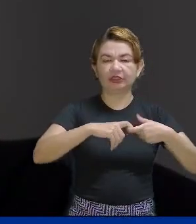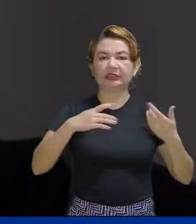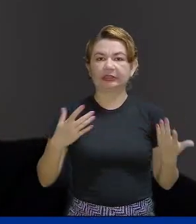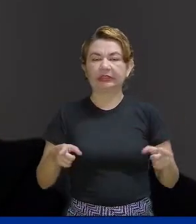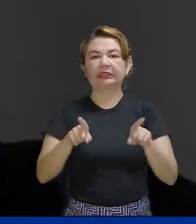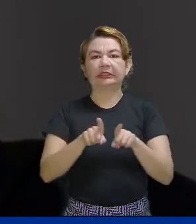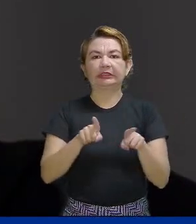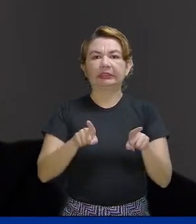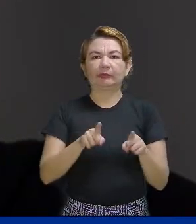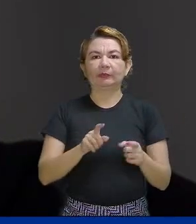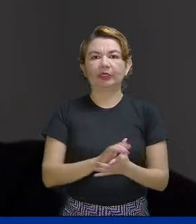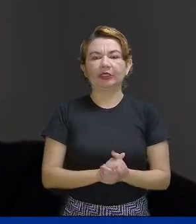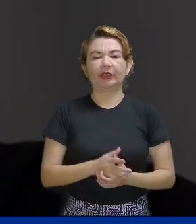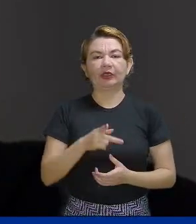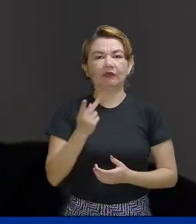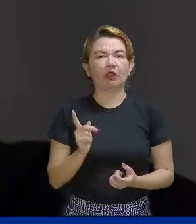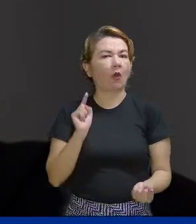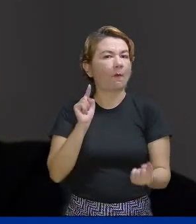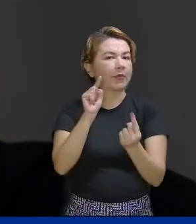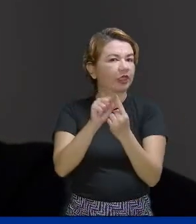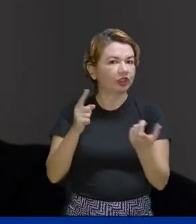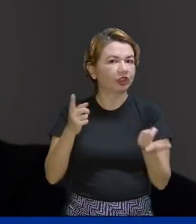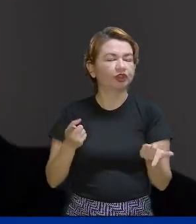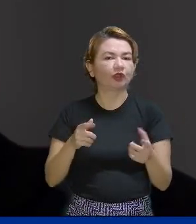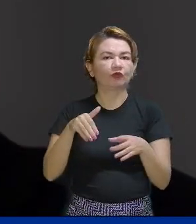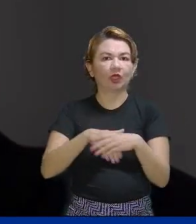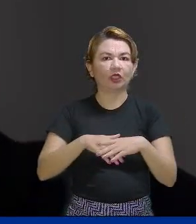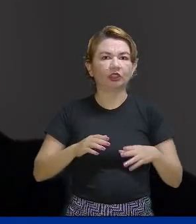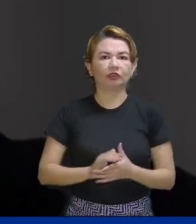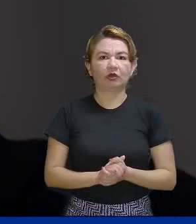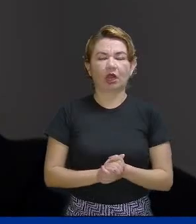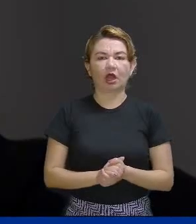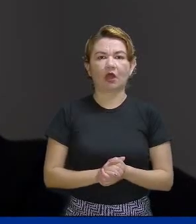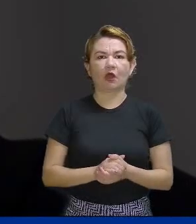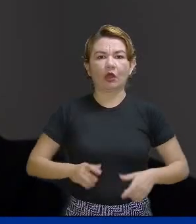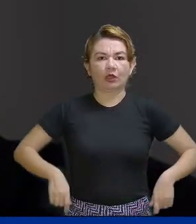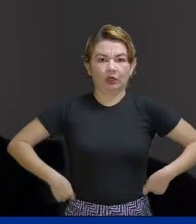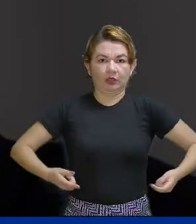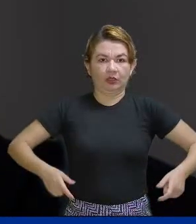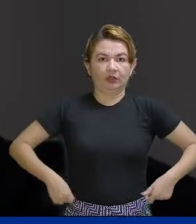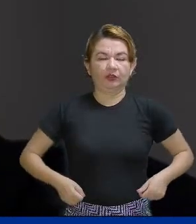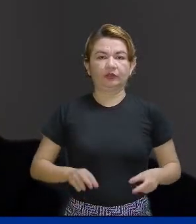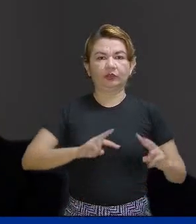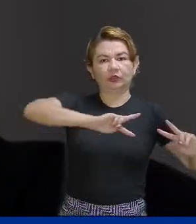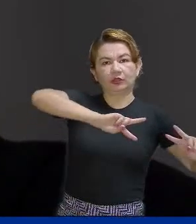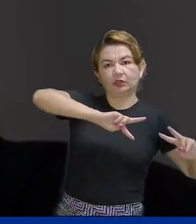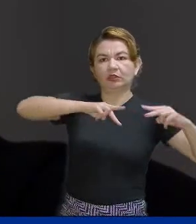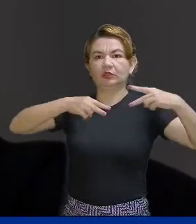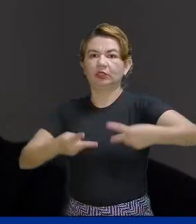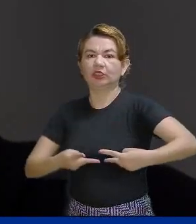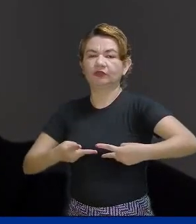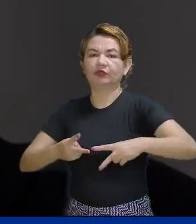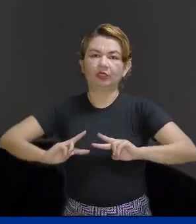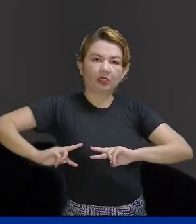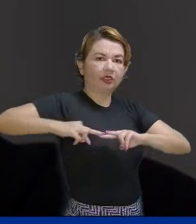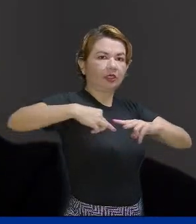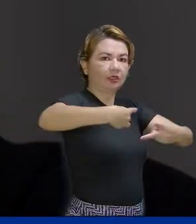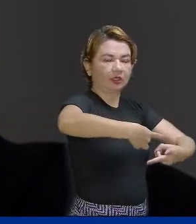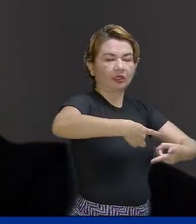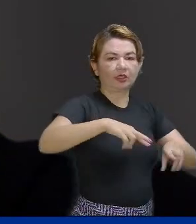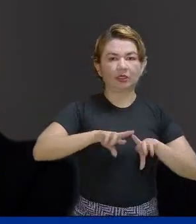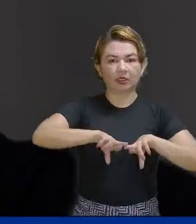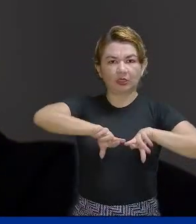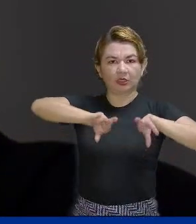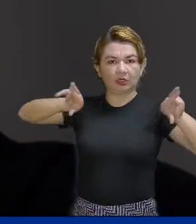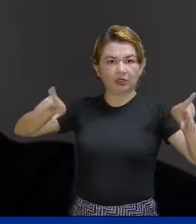a argumentação dos recorrentes sobre a finalidade eleitoral das despesas, sucede que tal transferência de recursos entre candidaturas de